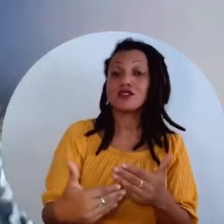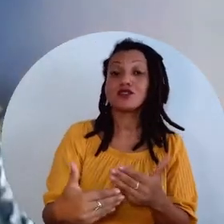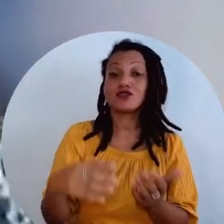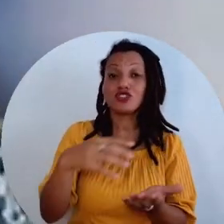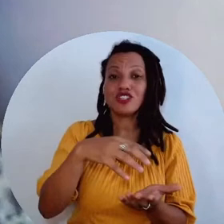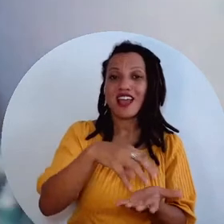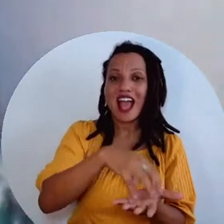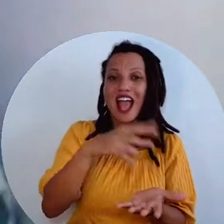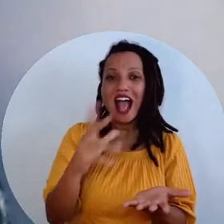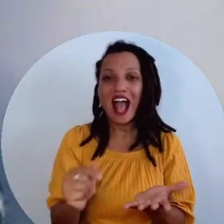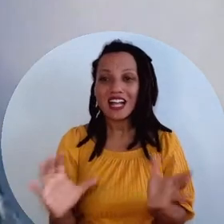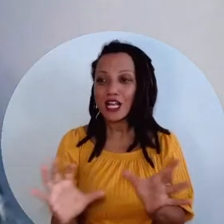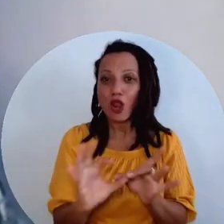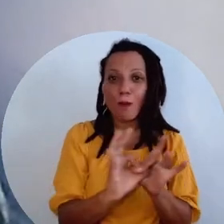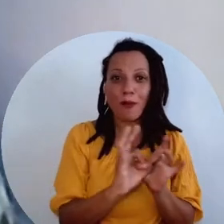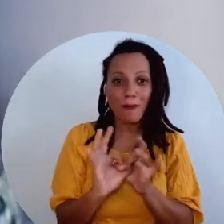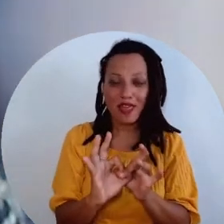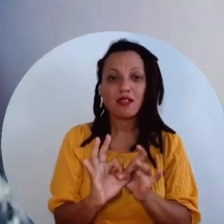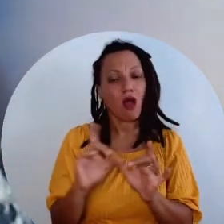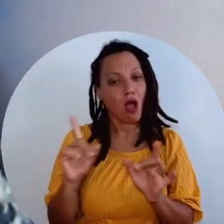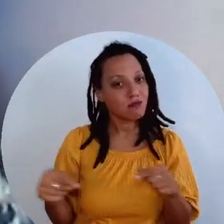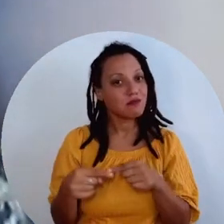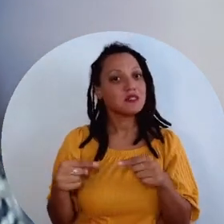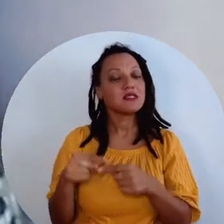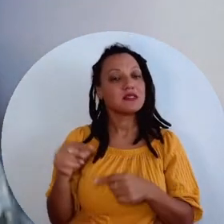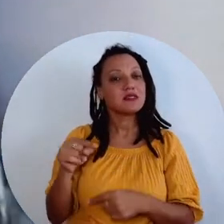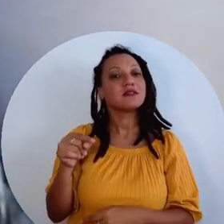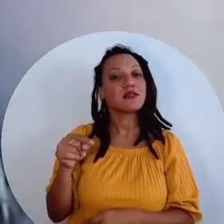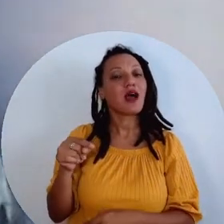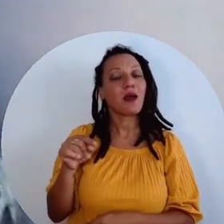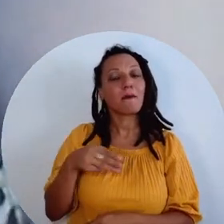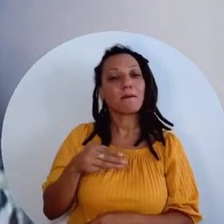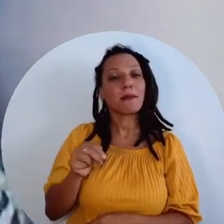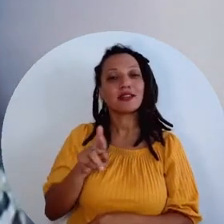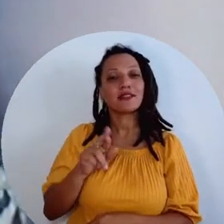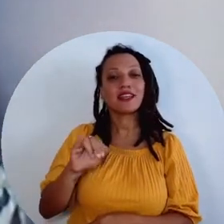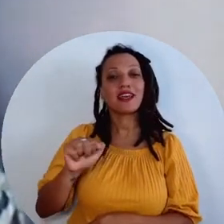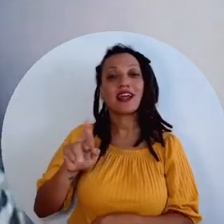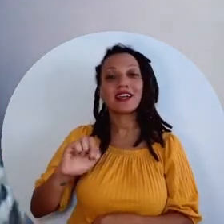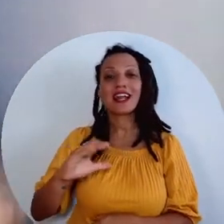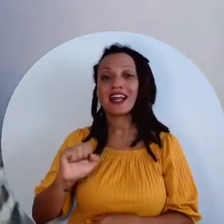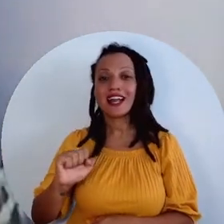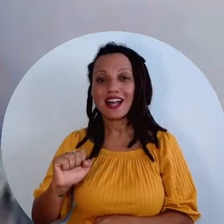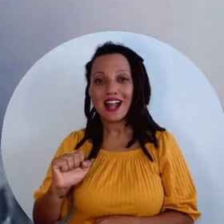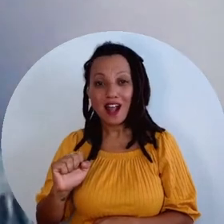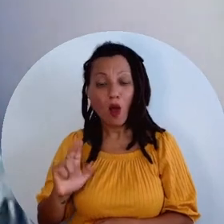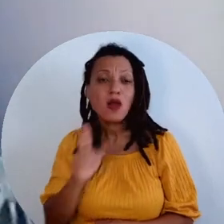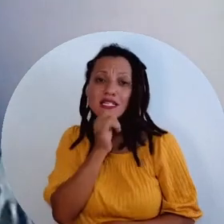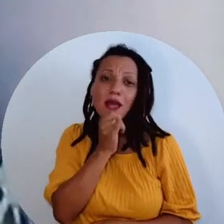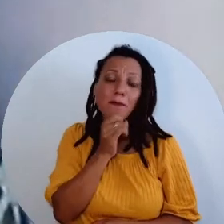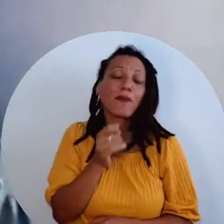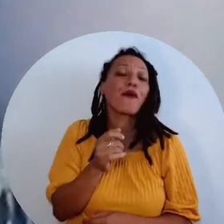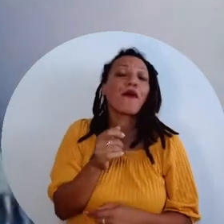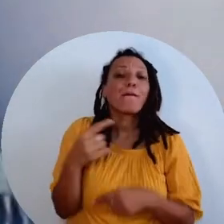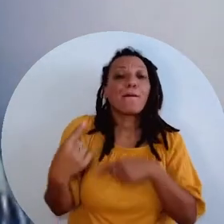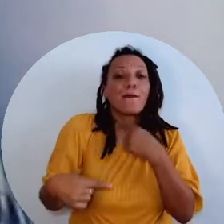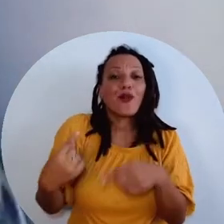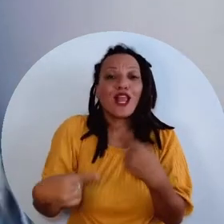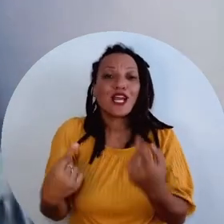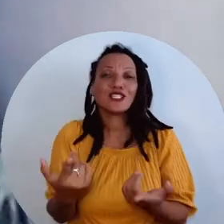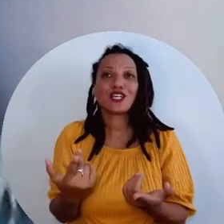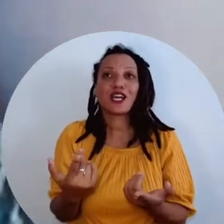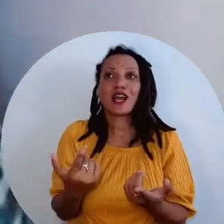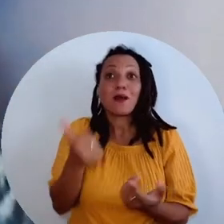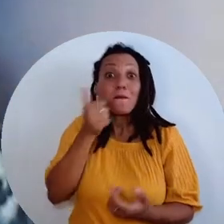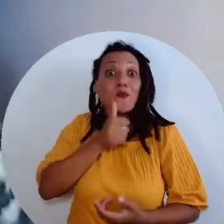matriarcal, então, que tem essa figura político-social feminina, né? Então, as famílias negras que têm uma